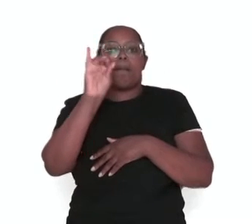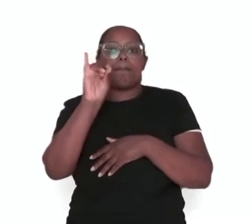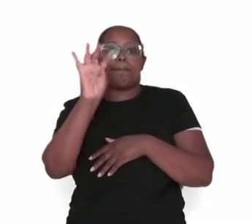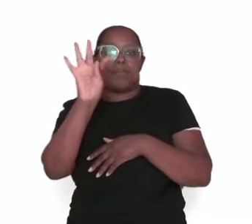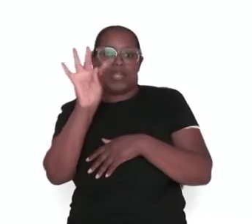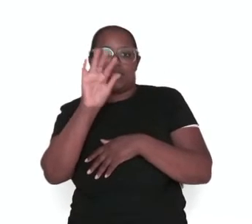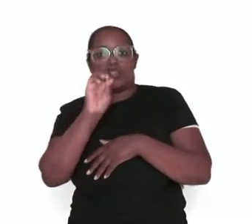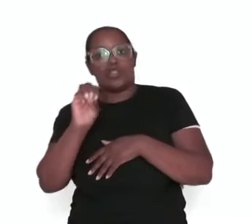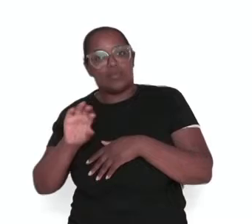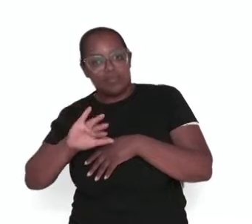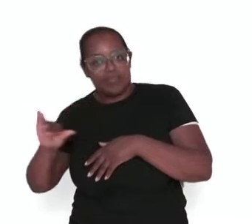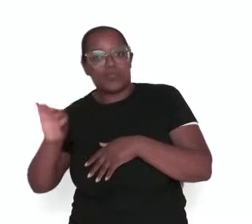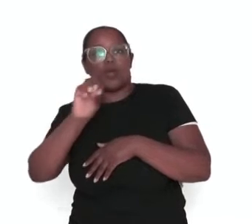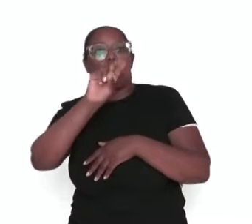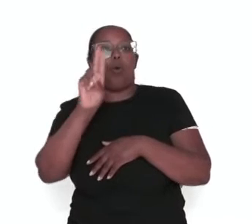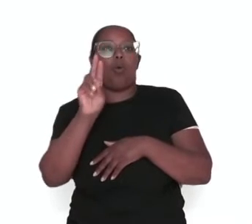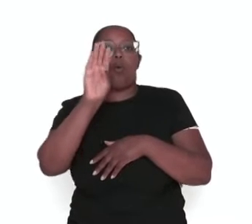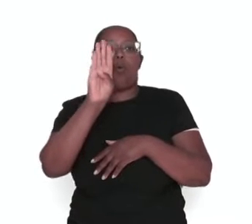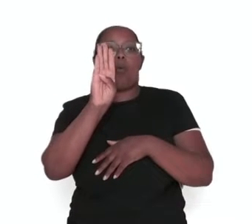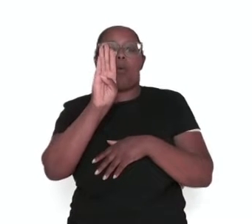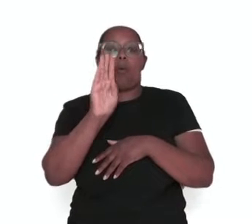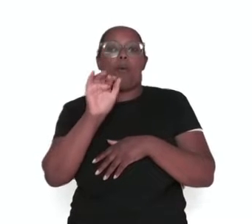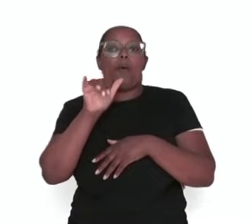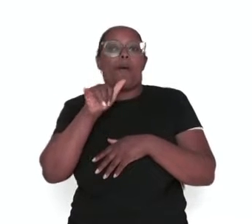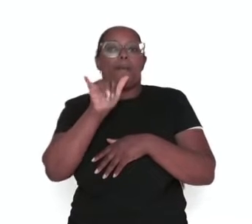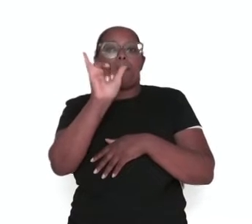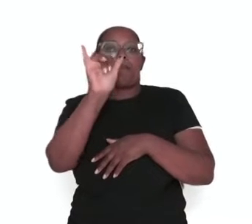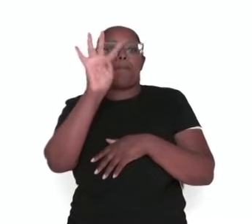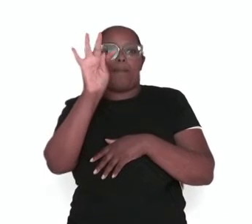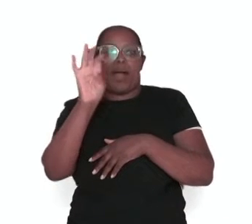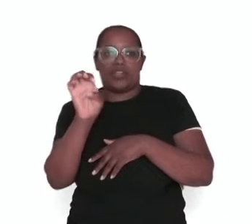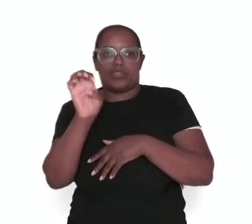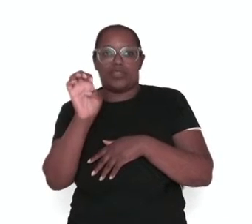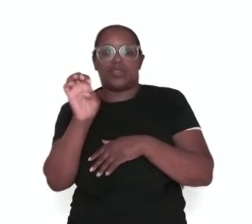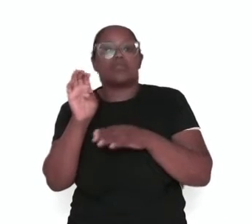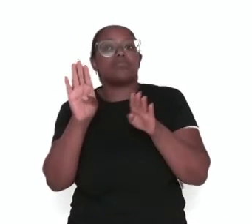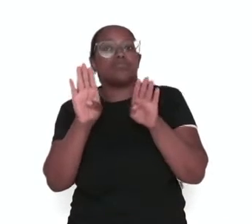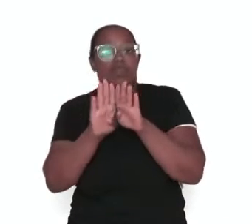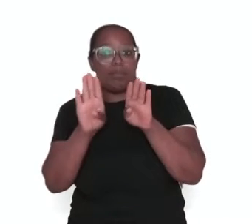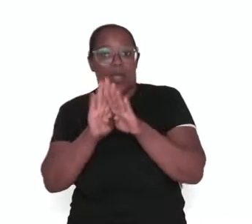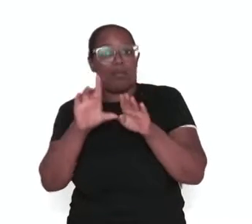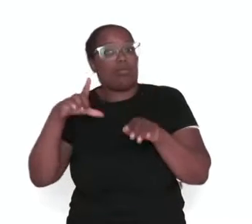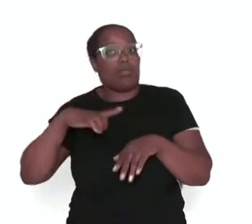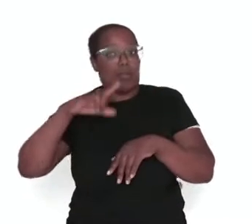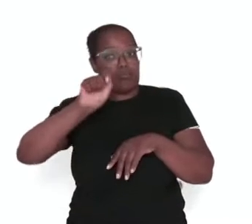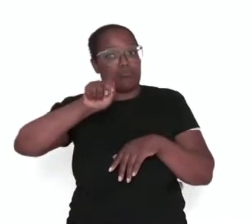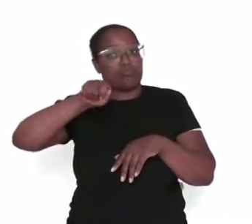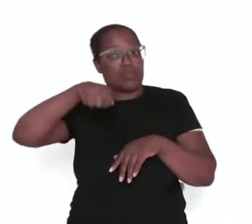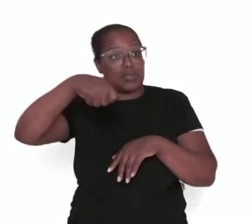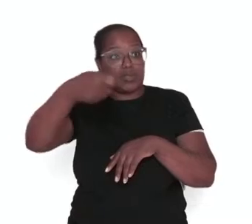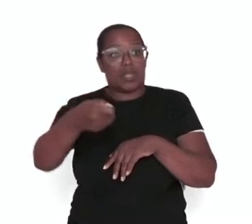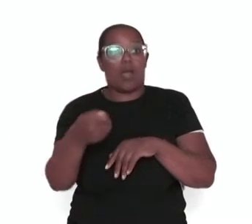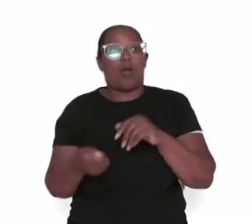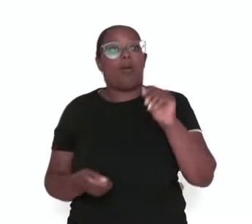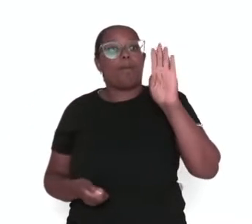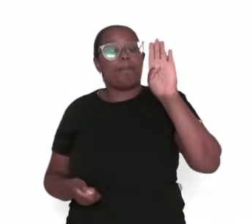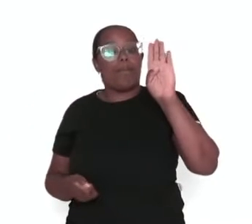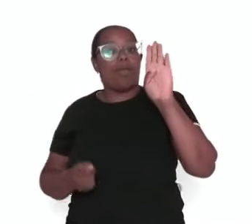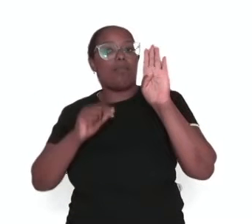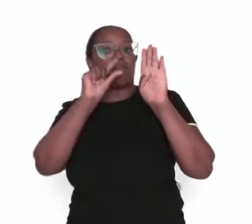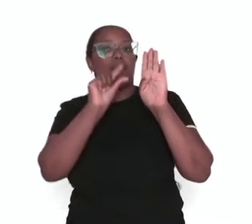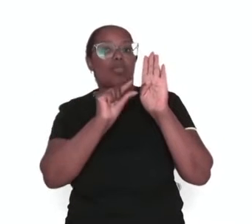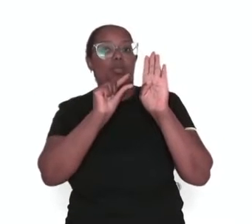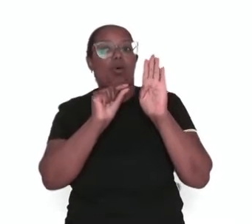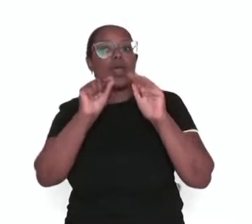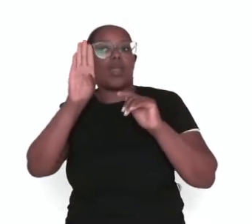tem como símbolo o seu próprio nome, e o byte, que tem como símbolo o B maiúsculo. São unidades de medidas